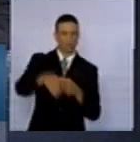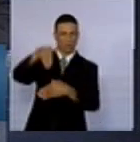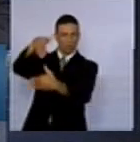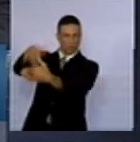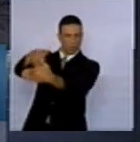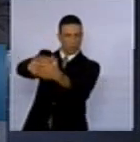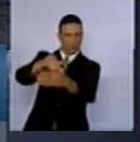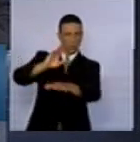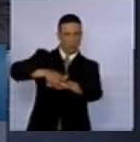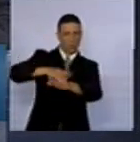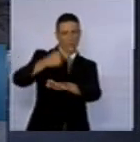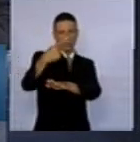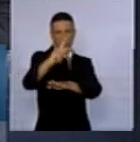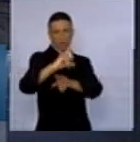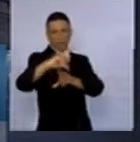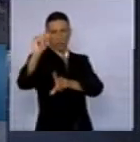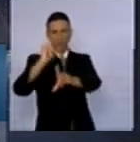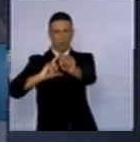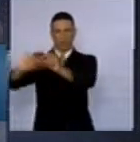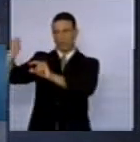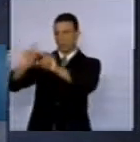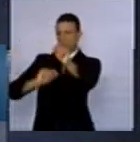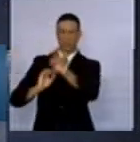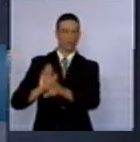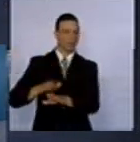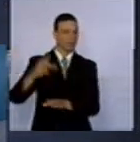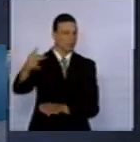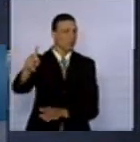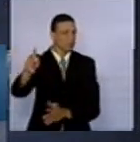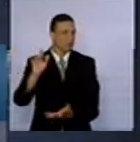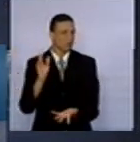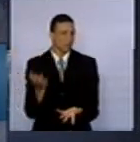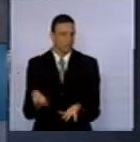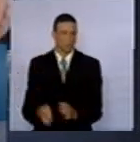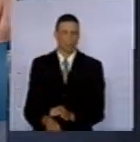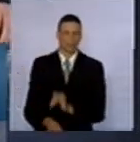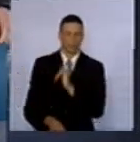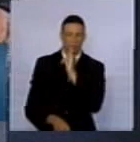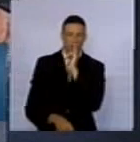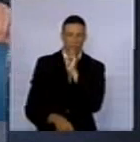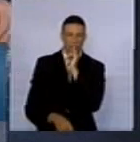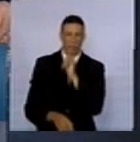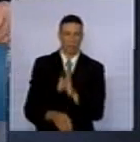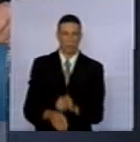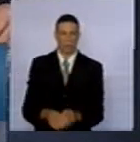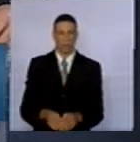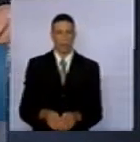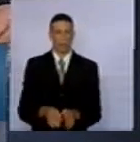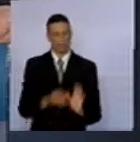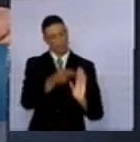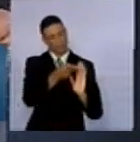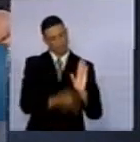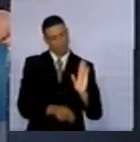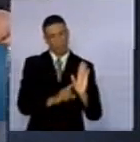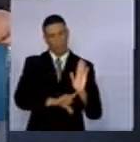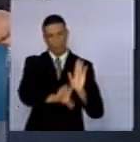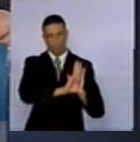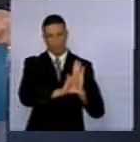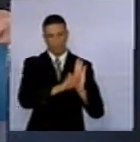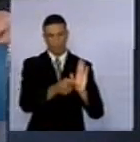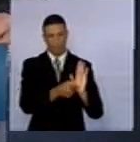tem demonstrado e dado demonstrações ao longo do tempo e da forma que foi tratada no projeto de lei